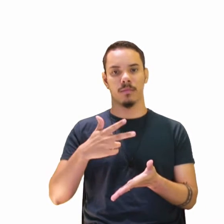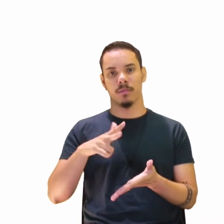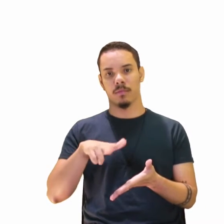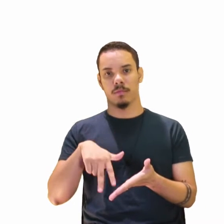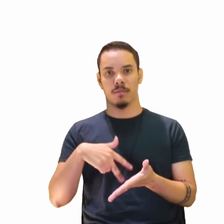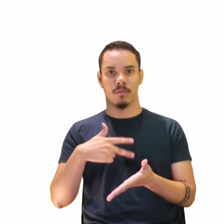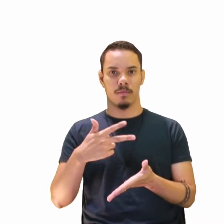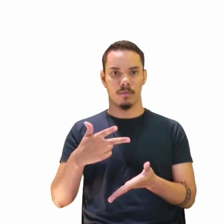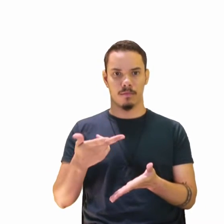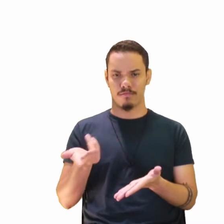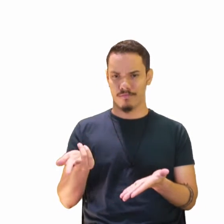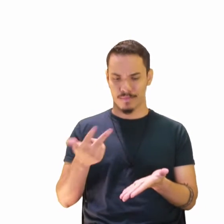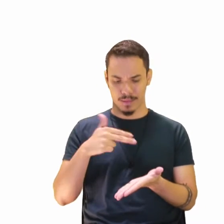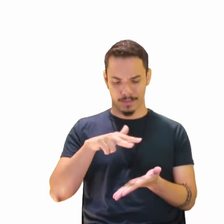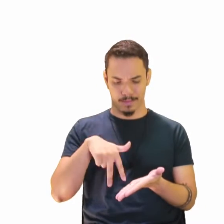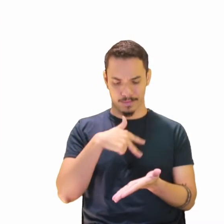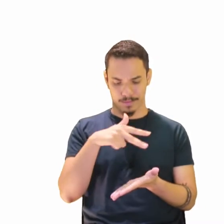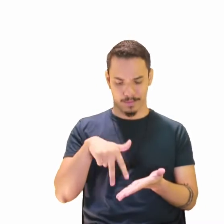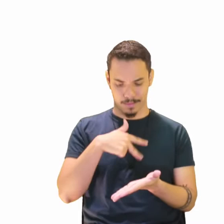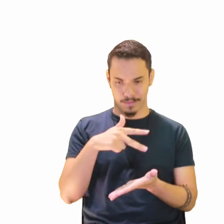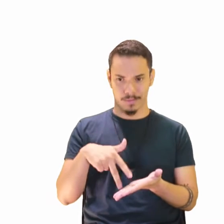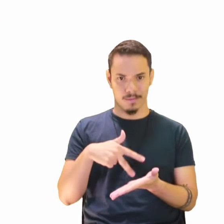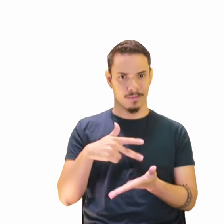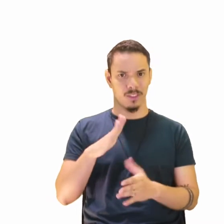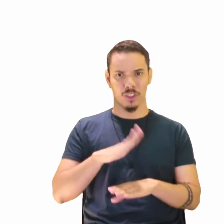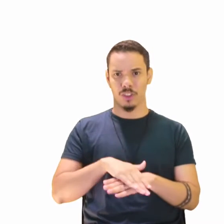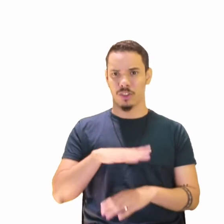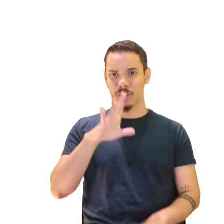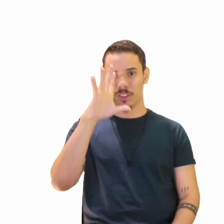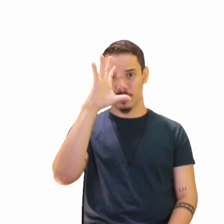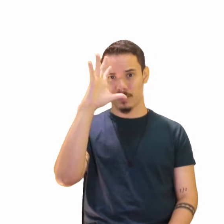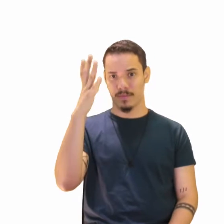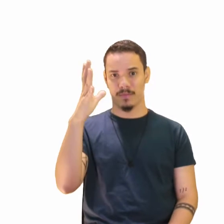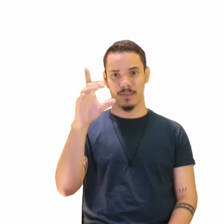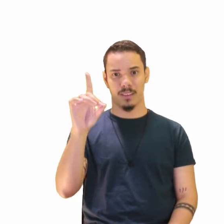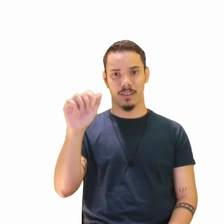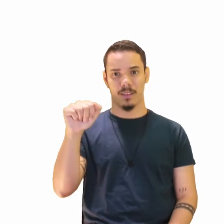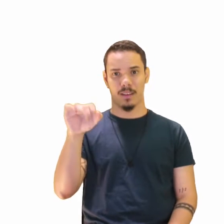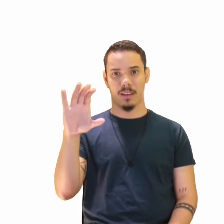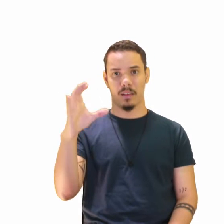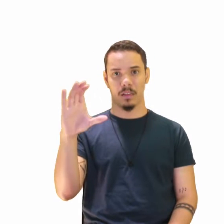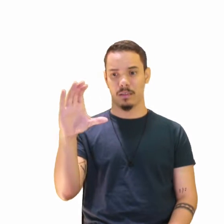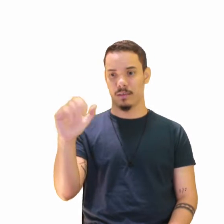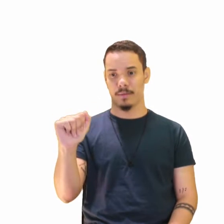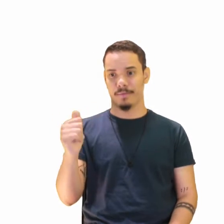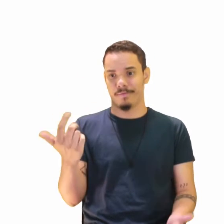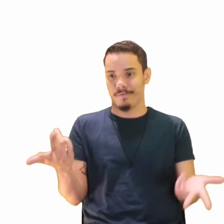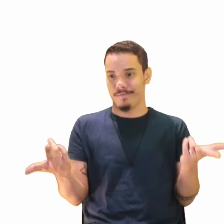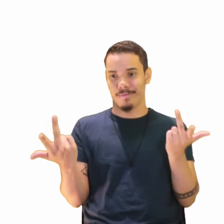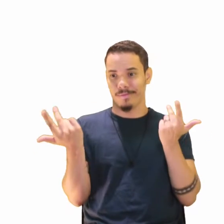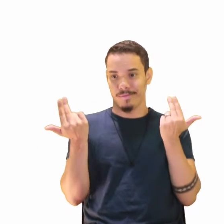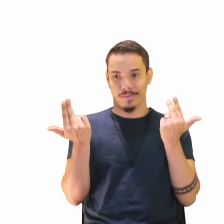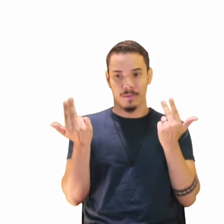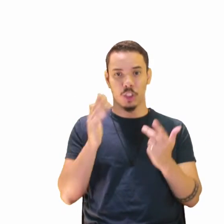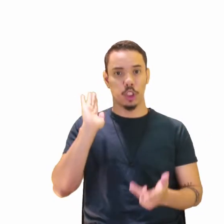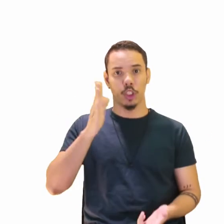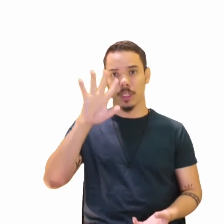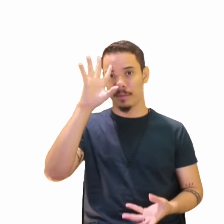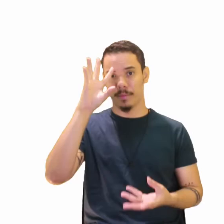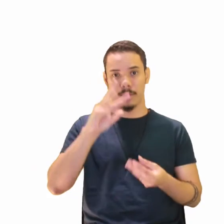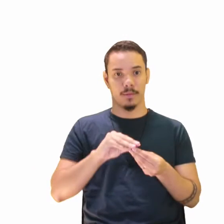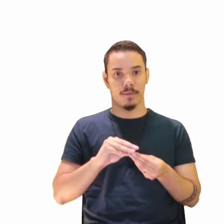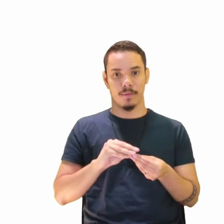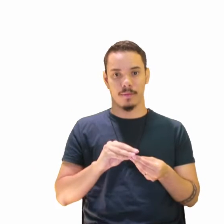dança, né? Dançar já é uma dança. Dançaram tanta dança, pronto, já sabe,